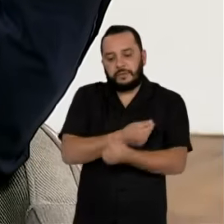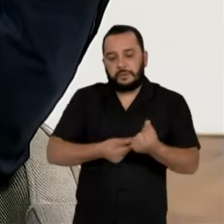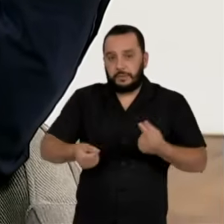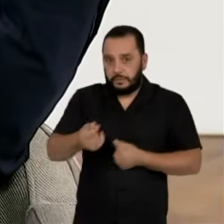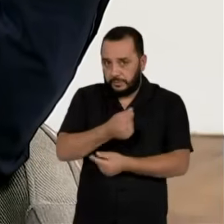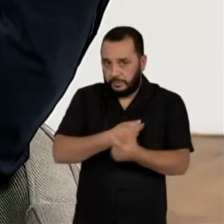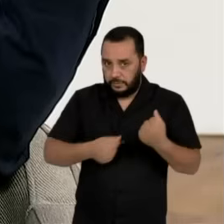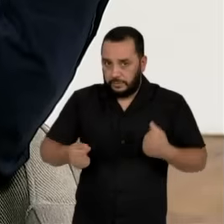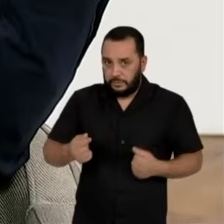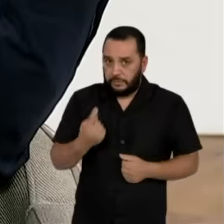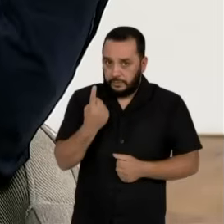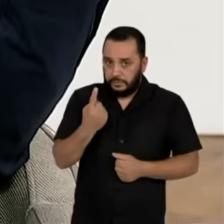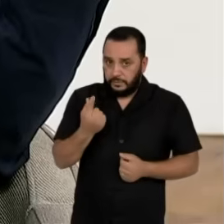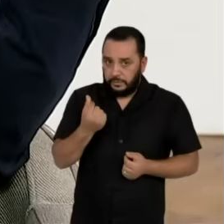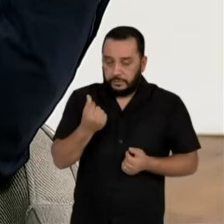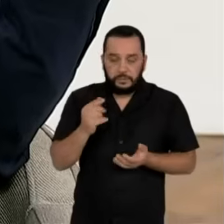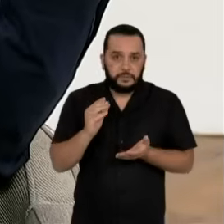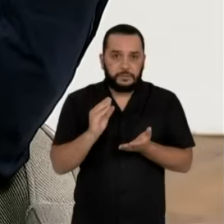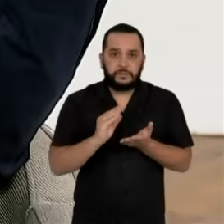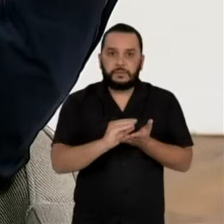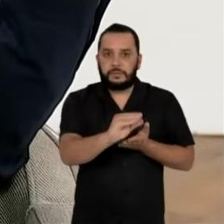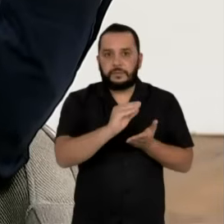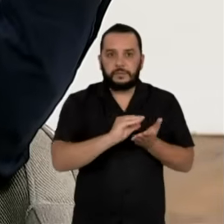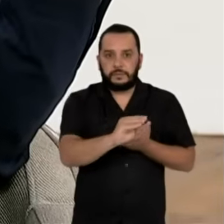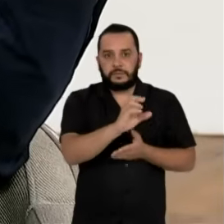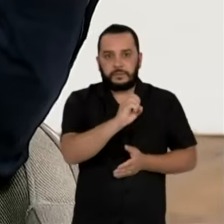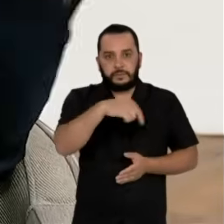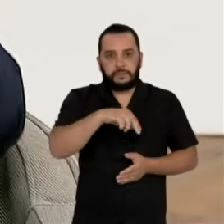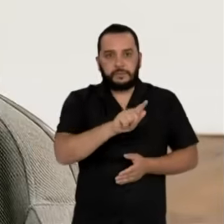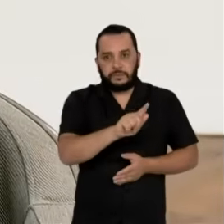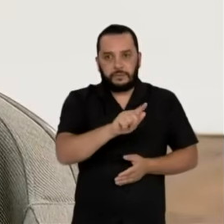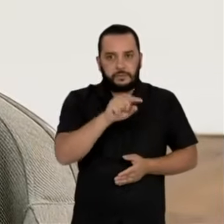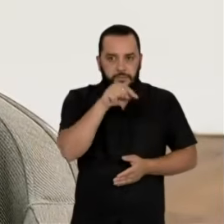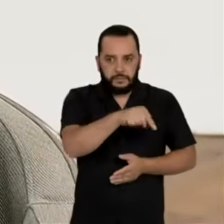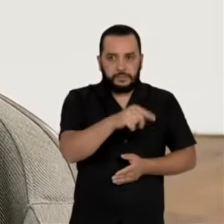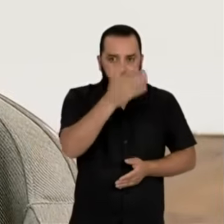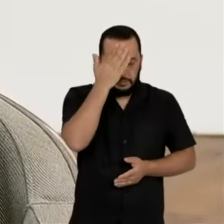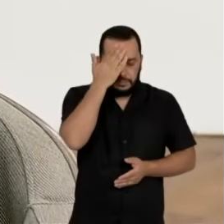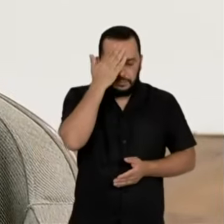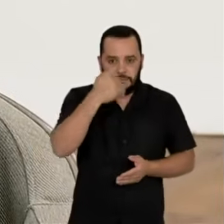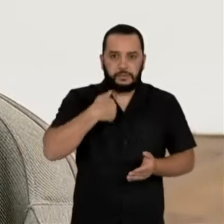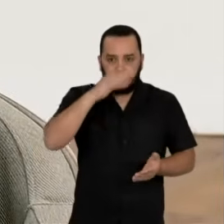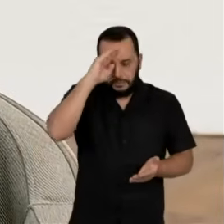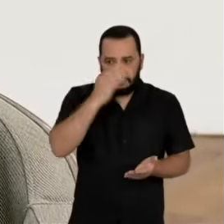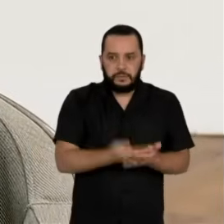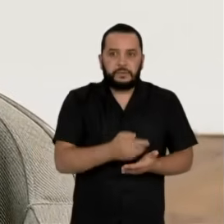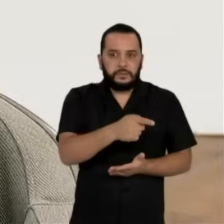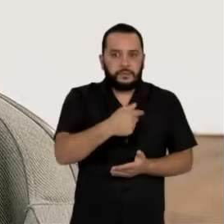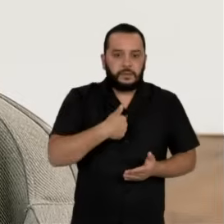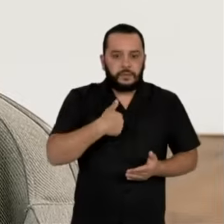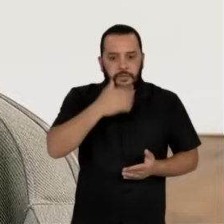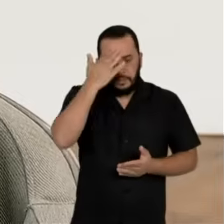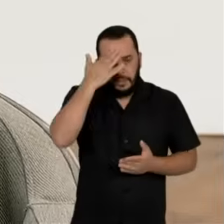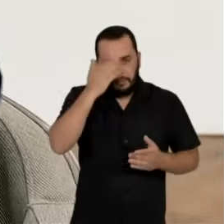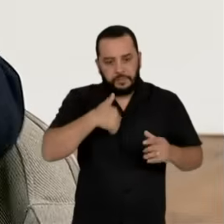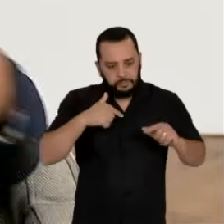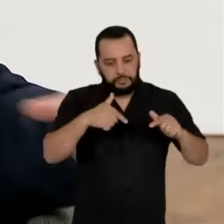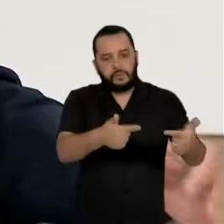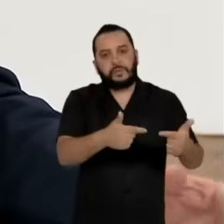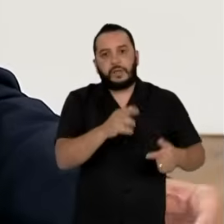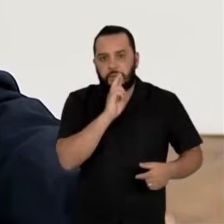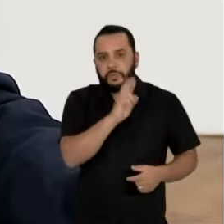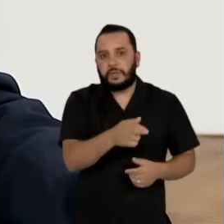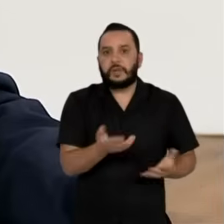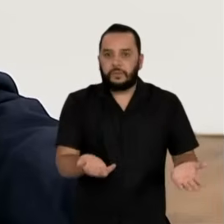um patrocinador prefere investir numa ONG que ele sabe executar recurso e entregar resultado. Então, para